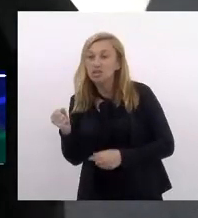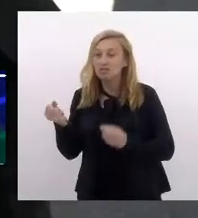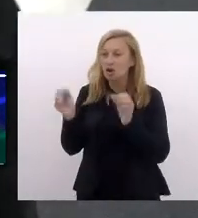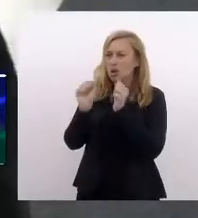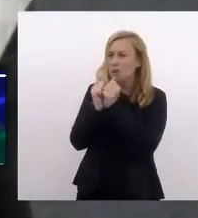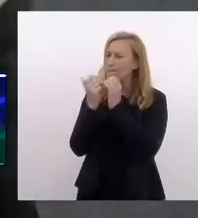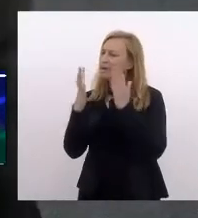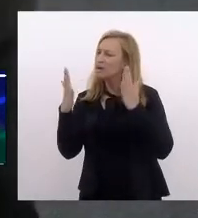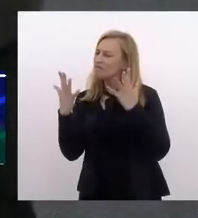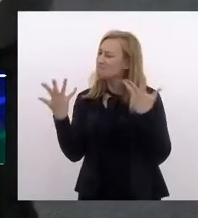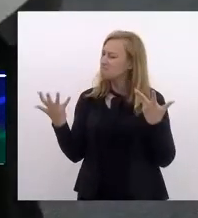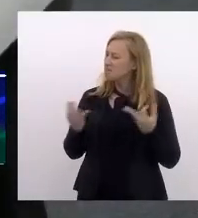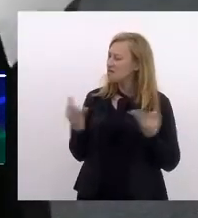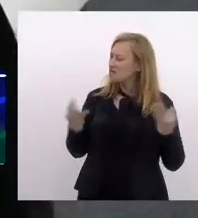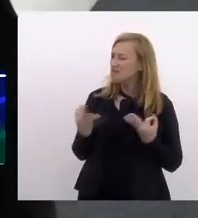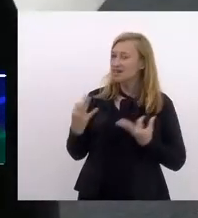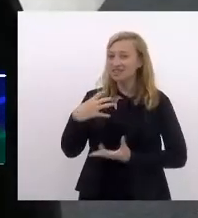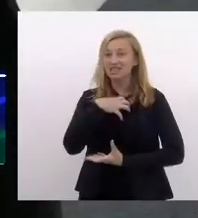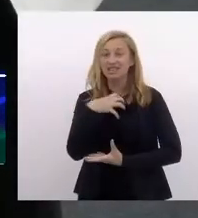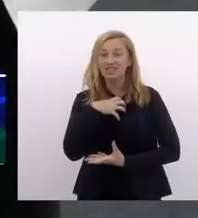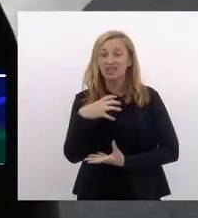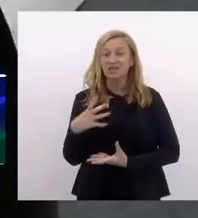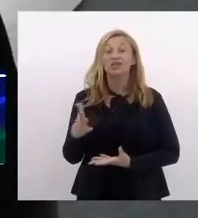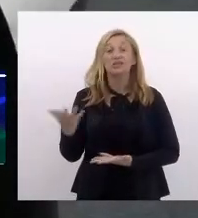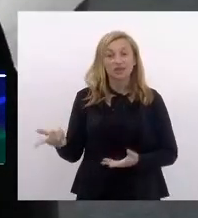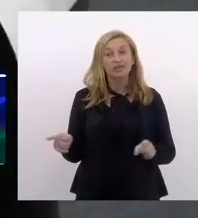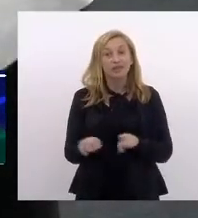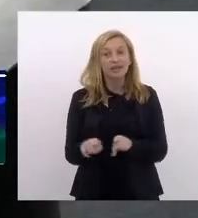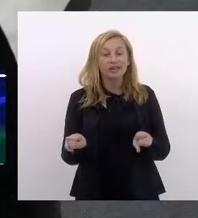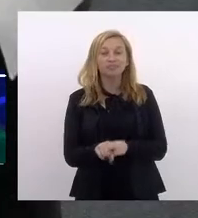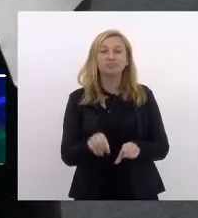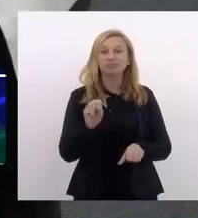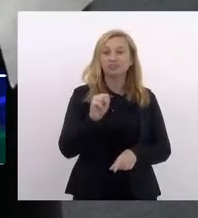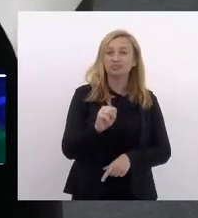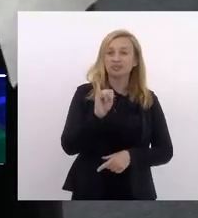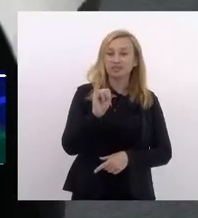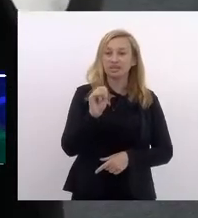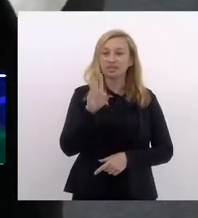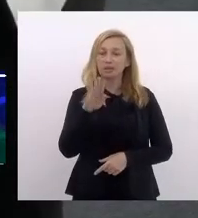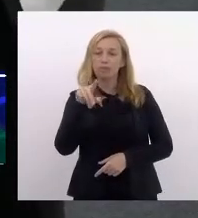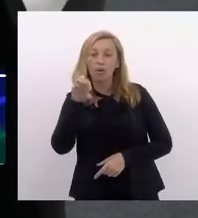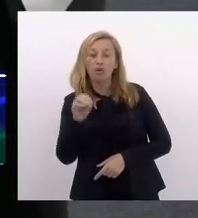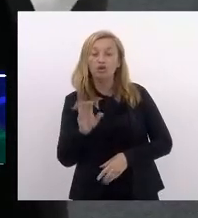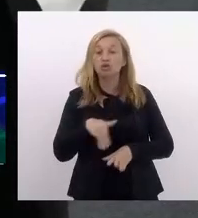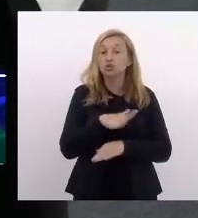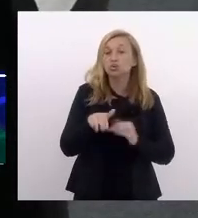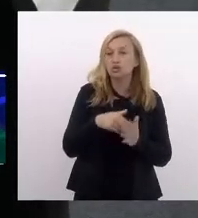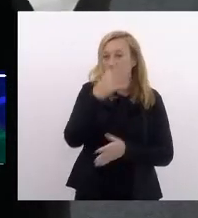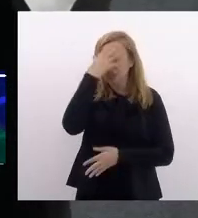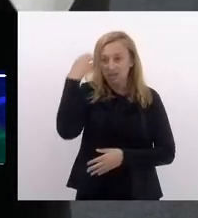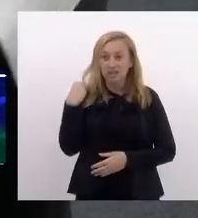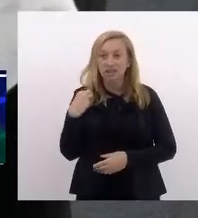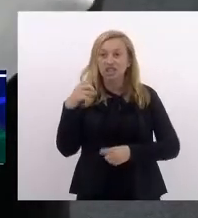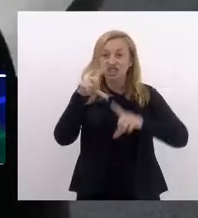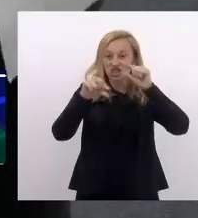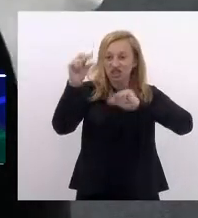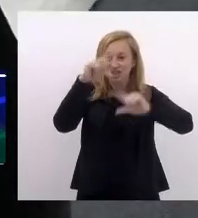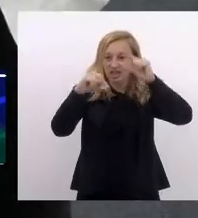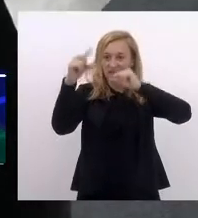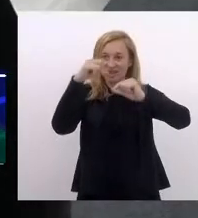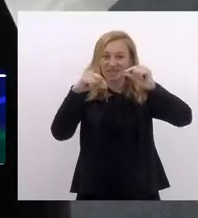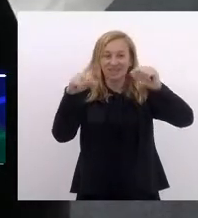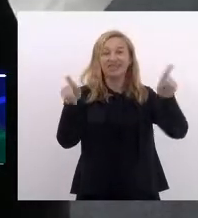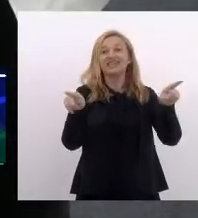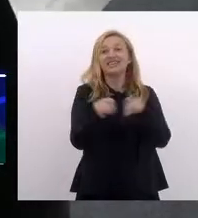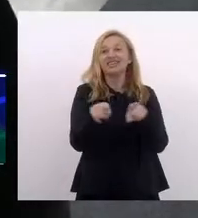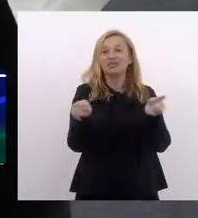dos sentidos. E o sentido simbólico, que todo mundo esqueceu, estrela também